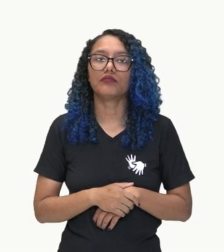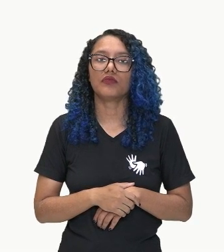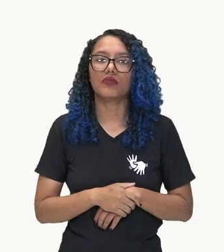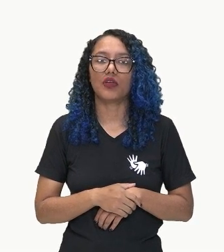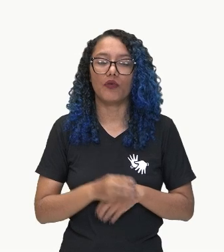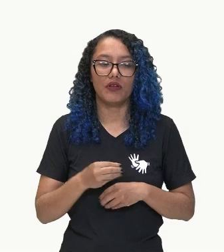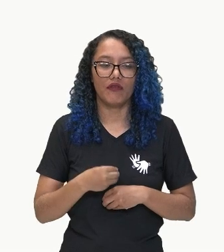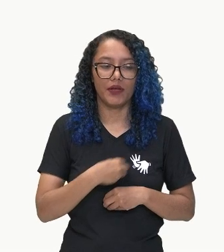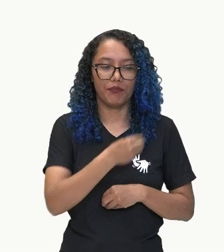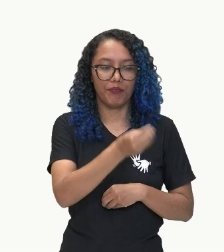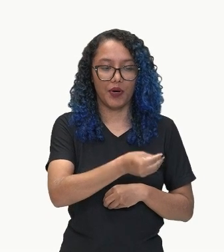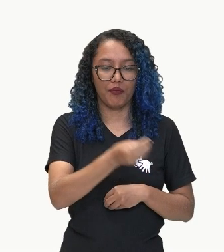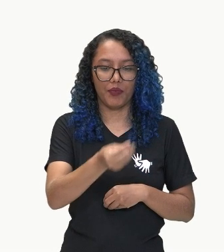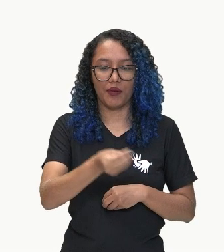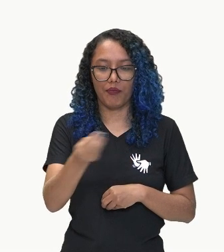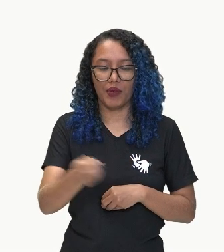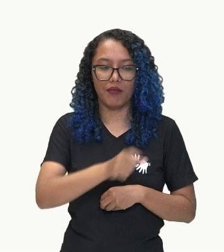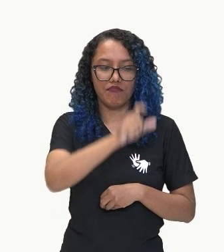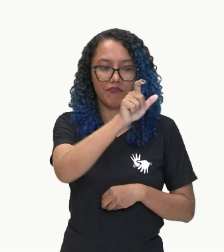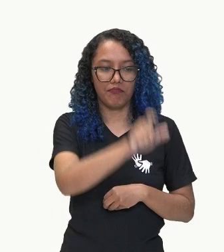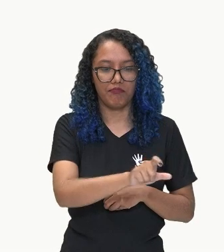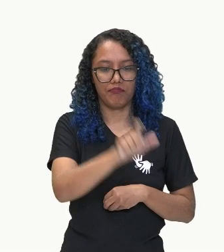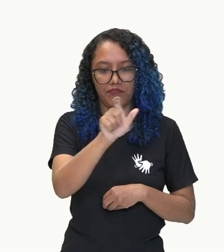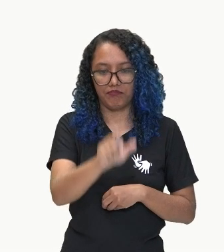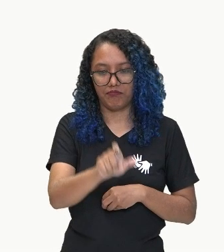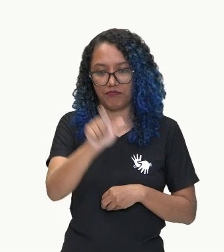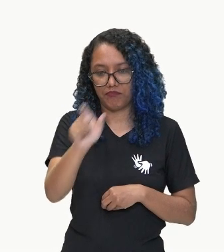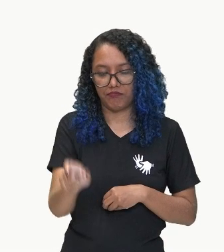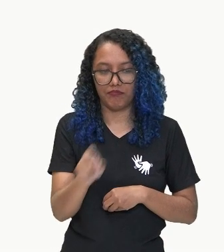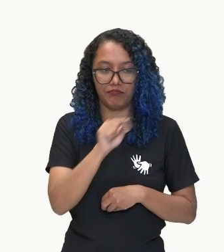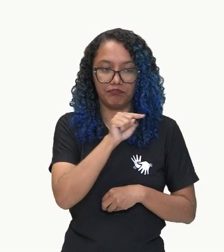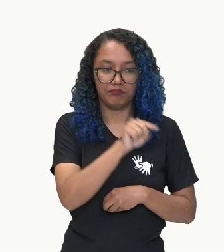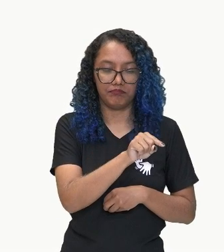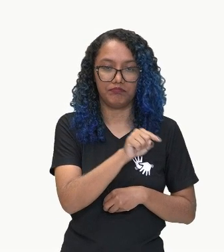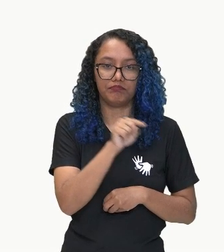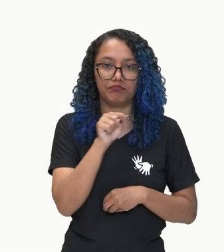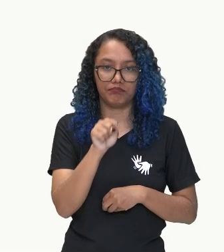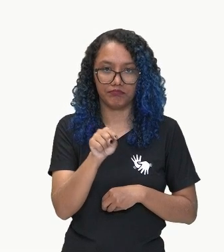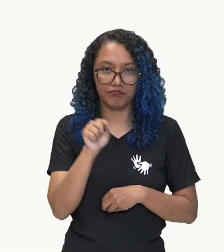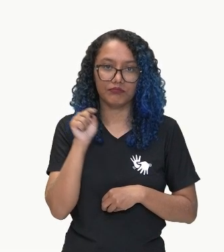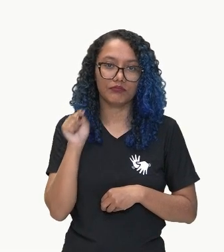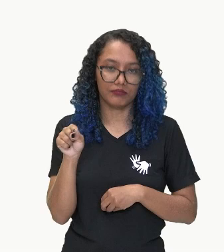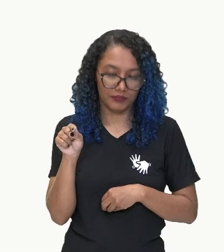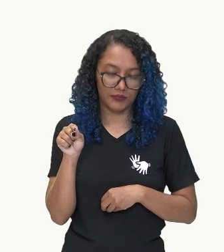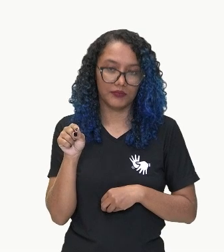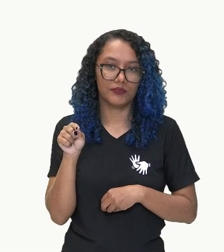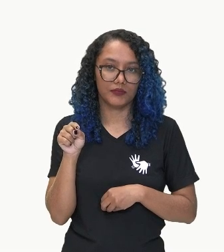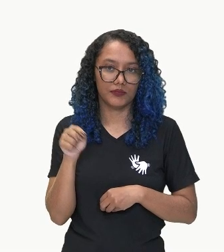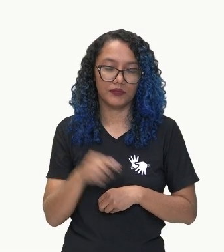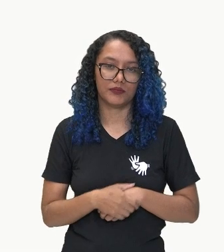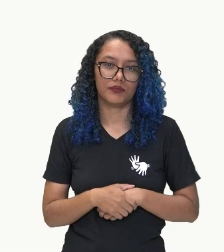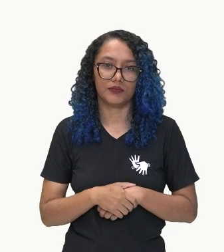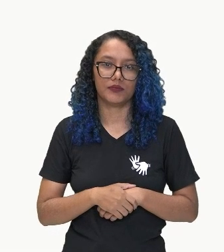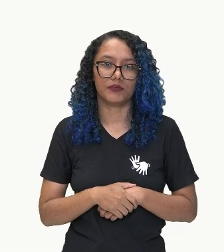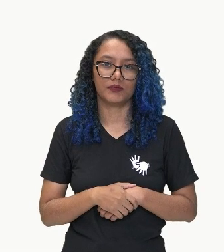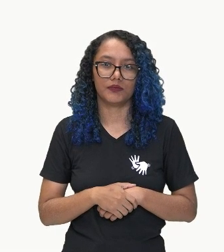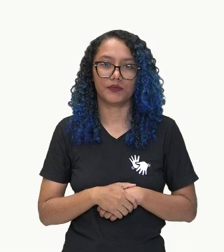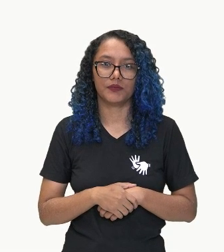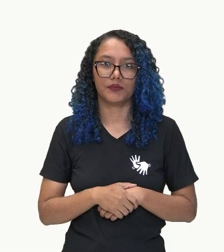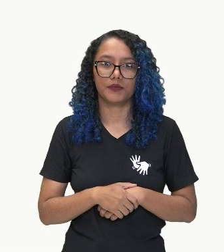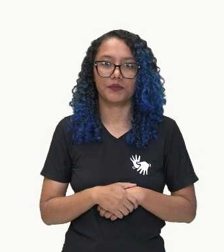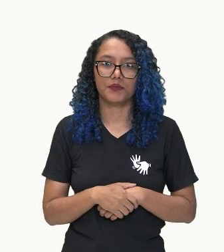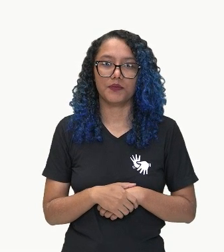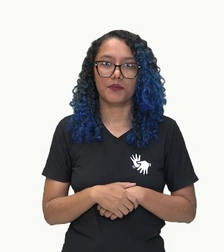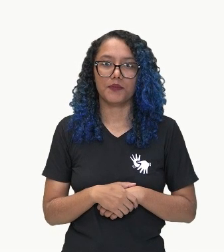vem para o João e vem para a Bianca. Tranquilo? Então, o